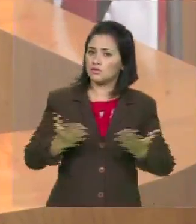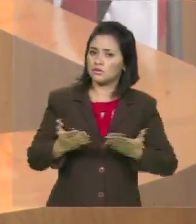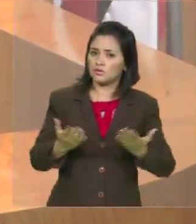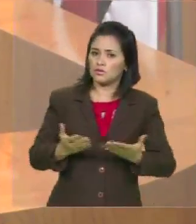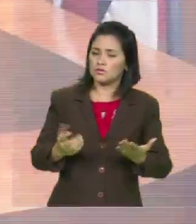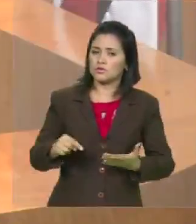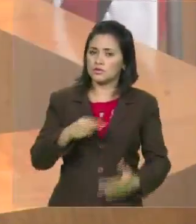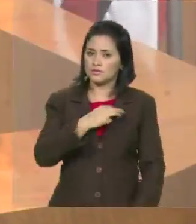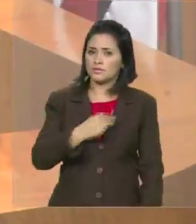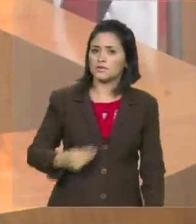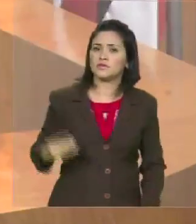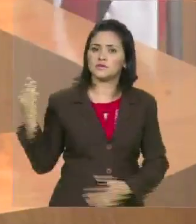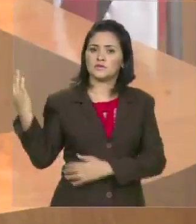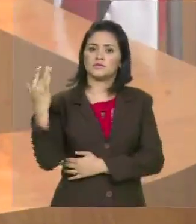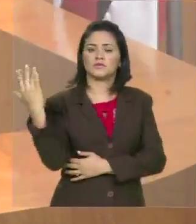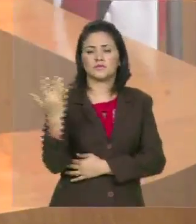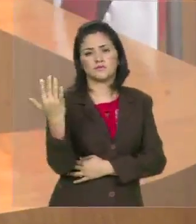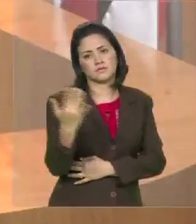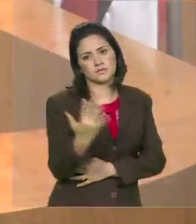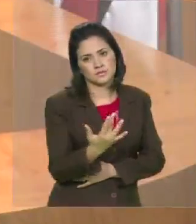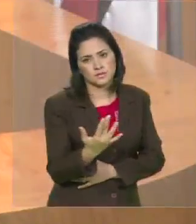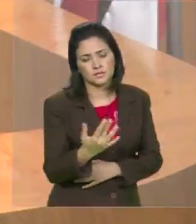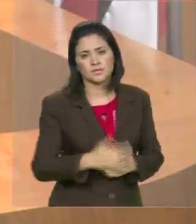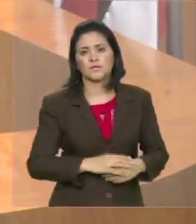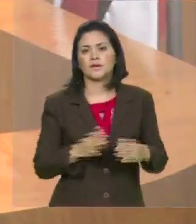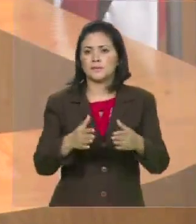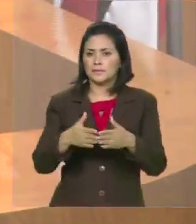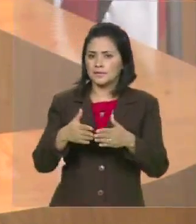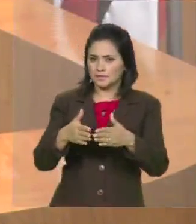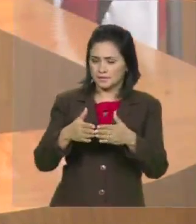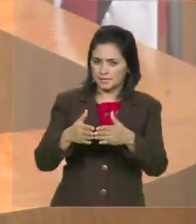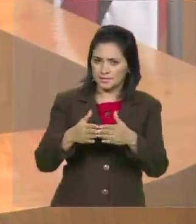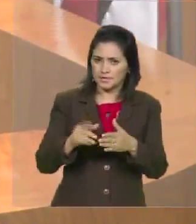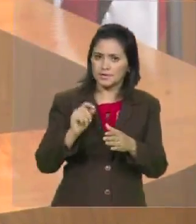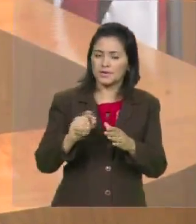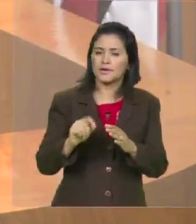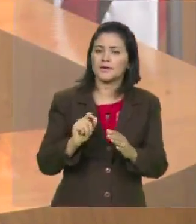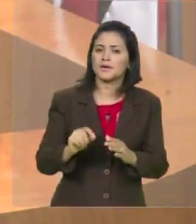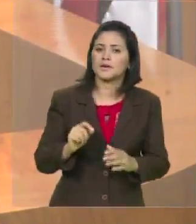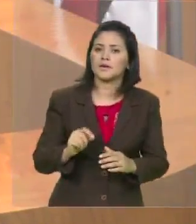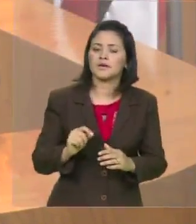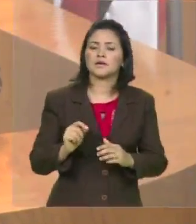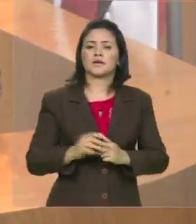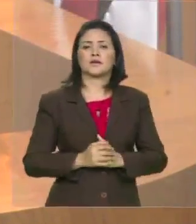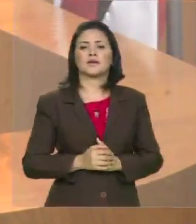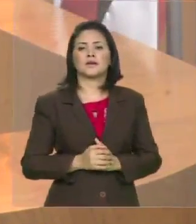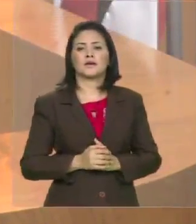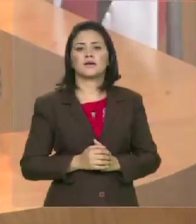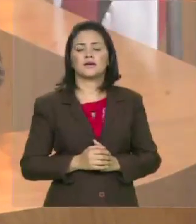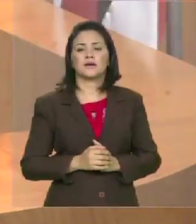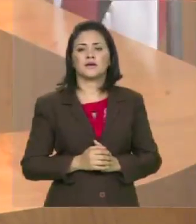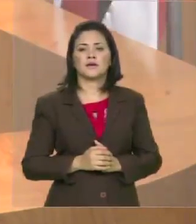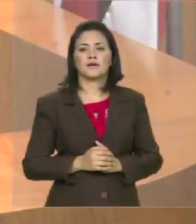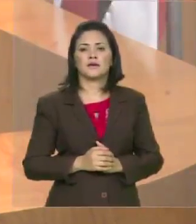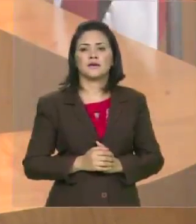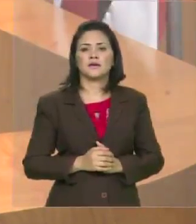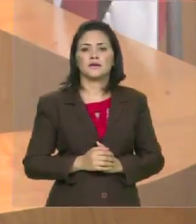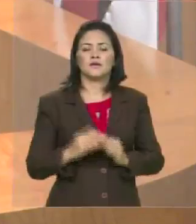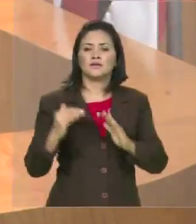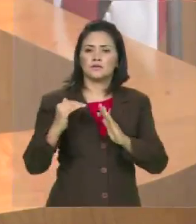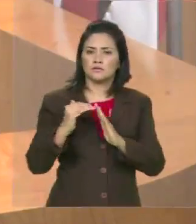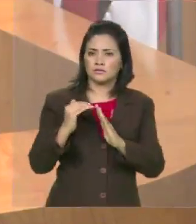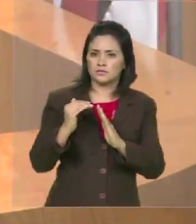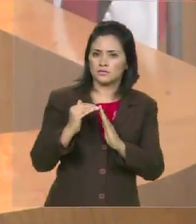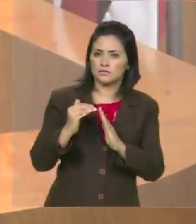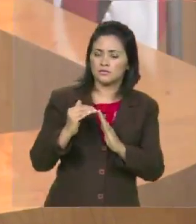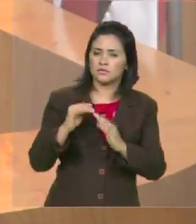Congresso Nacional possa aprovar essa iniciativa. Vou fazer indicação para as comissões que estão tramitando esse projeto, porque entendo que